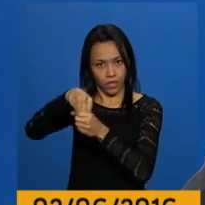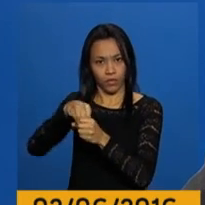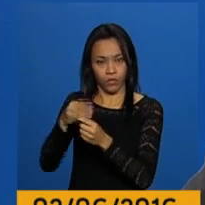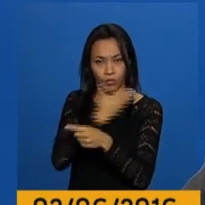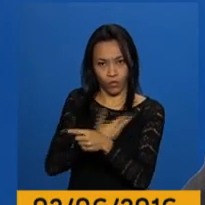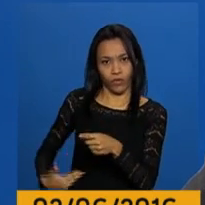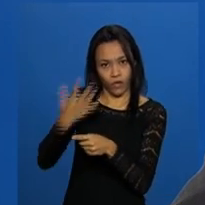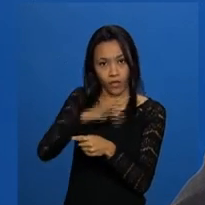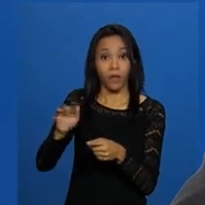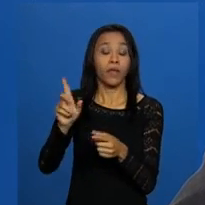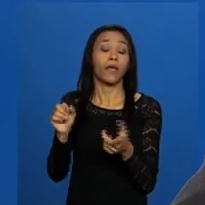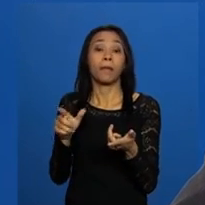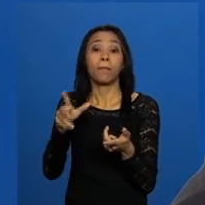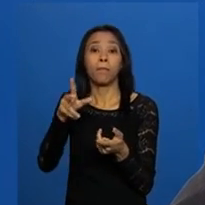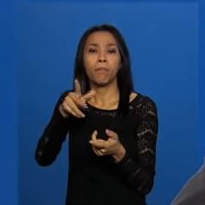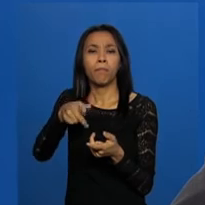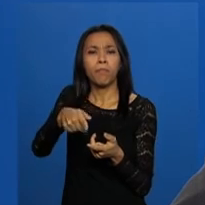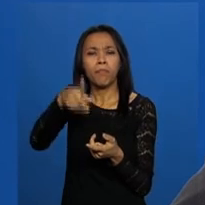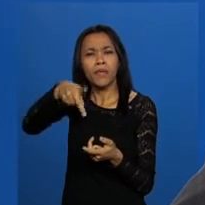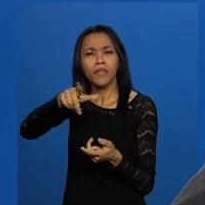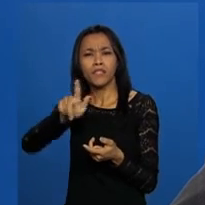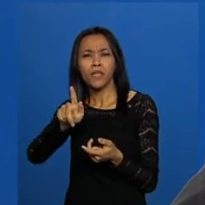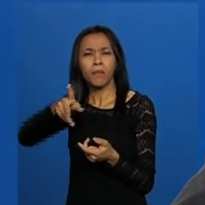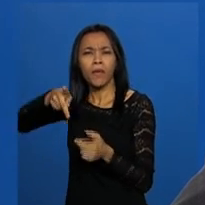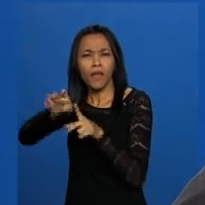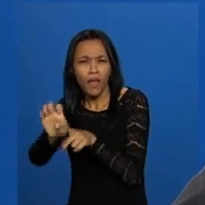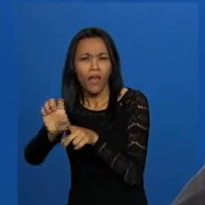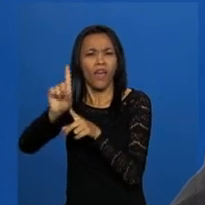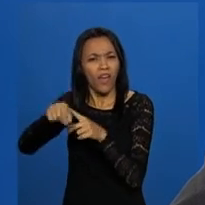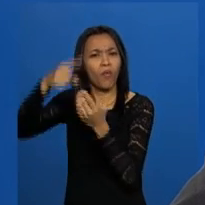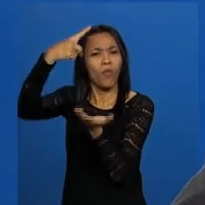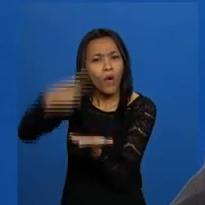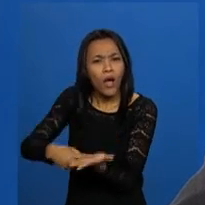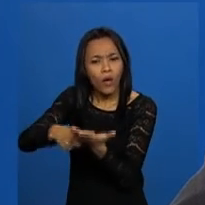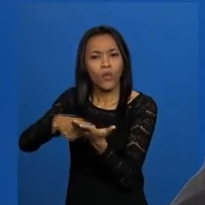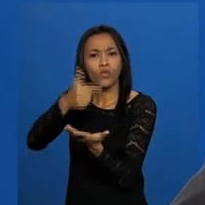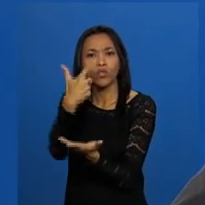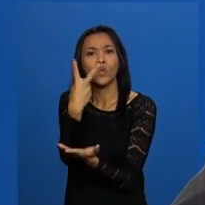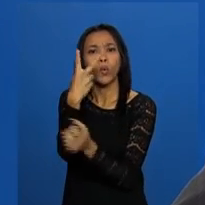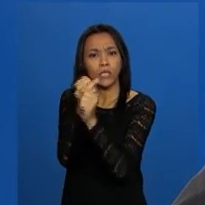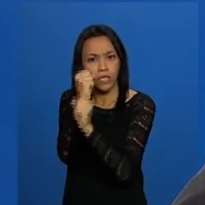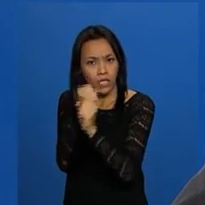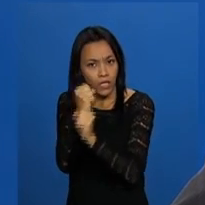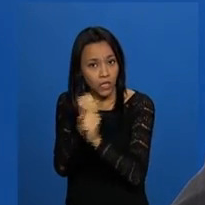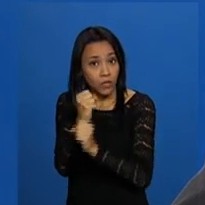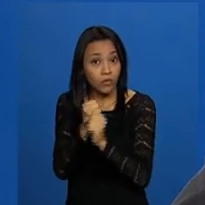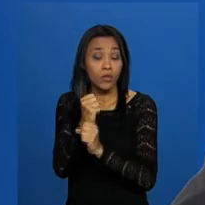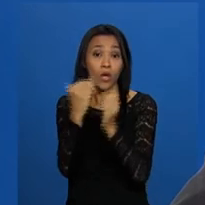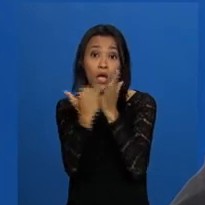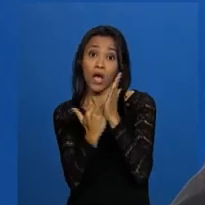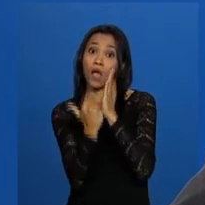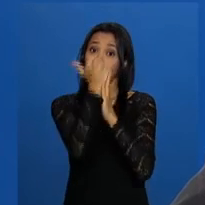tecnicamente o PGPE, né, é um acordo de 2 anos, prevendo um reajuste de 5,5% em